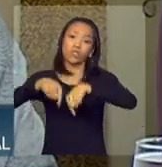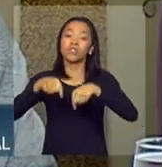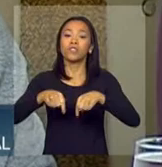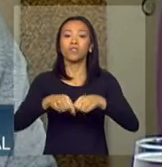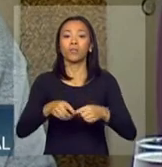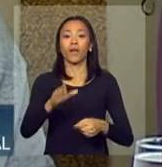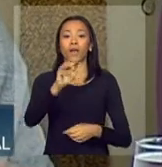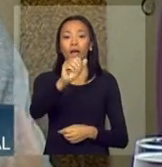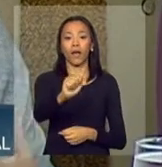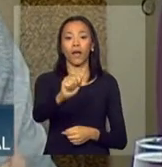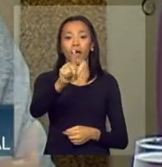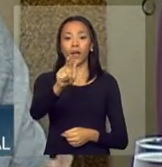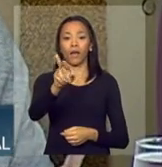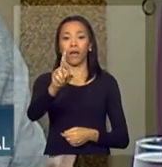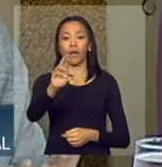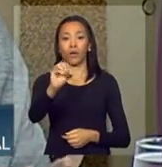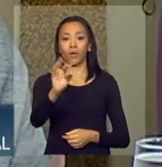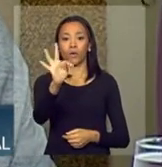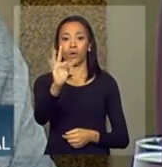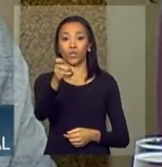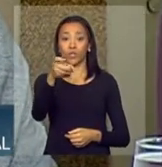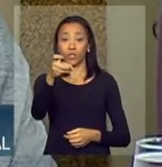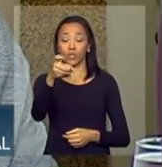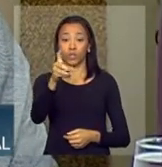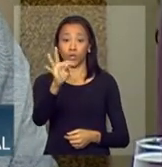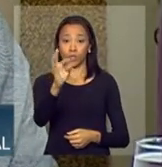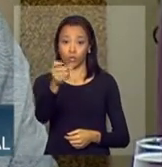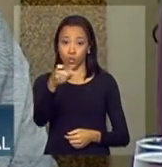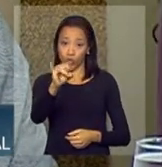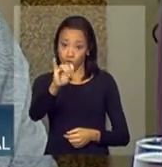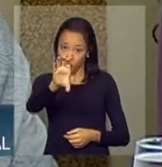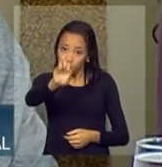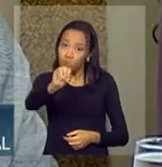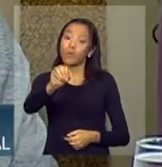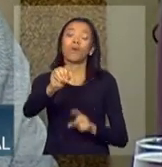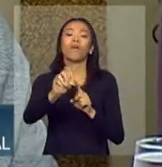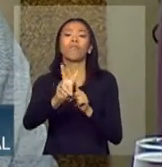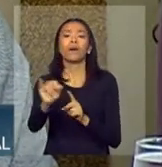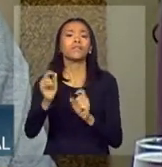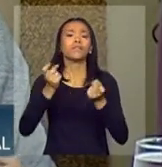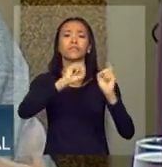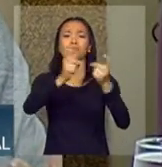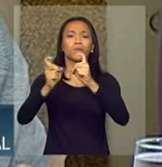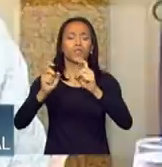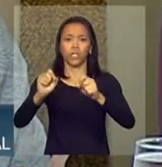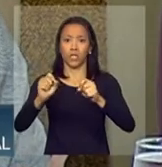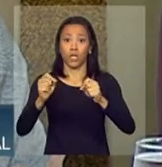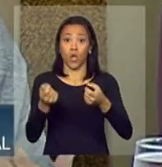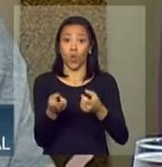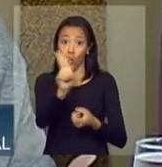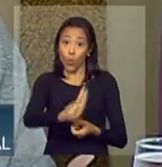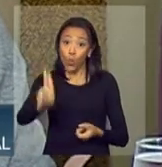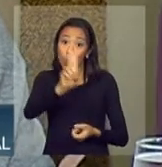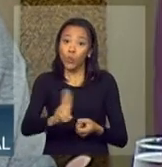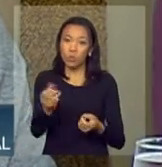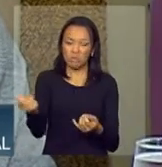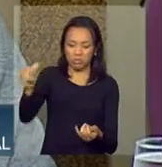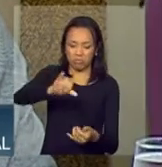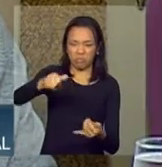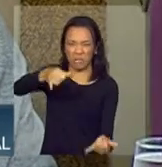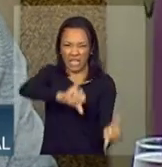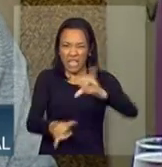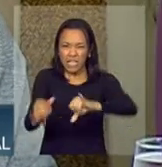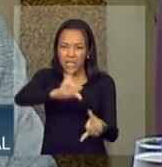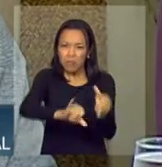havia sinalizado, e vocês verão também na exposição de motivos que vamos debater, que o aumento do uso de agrotóxicos no Brasil também